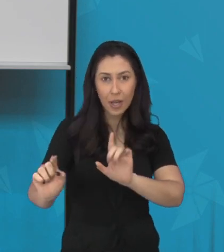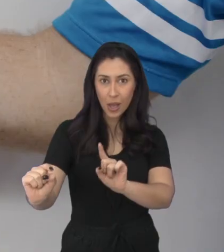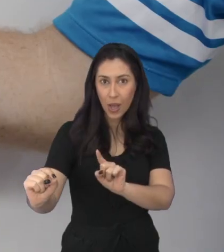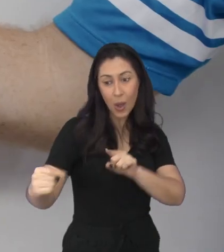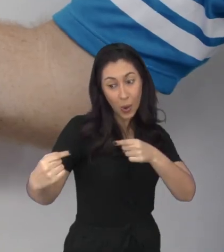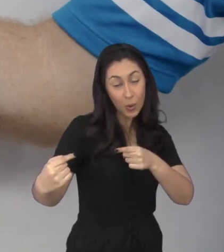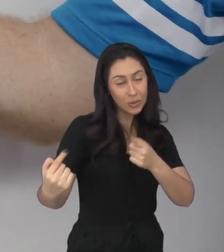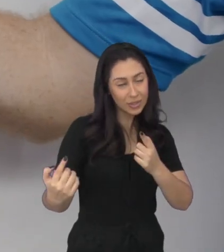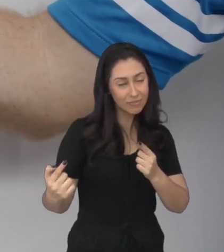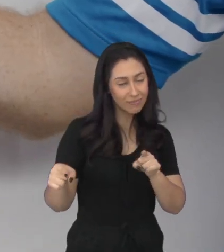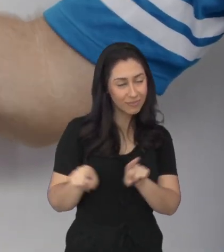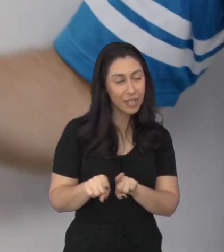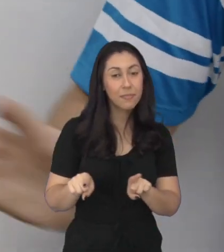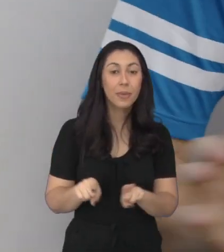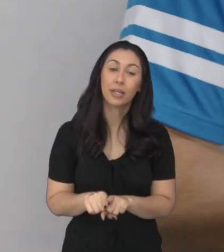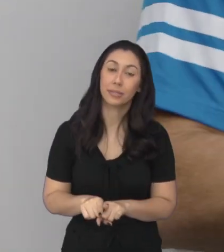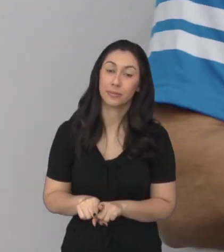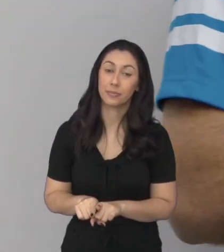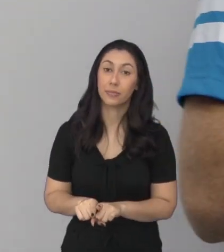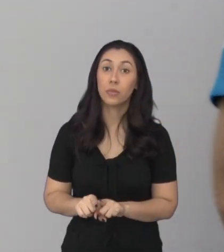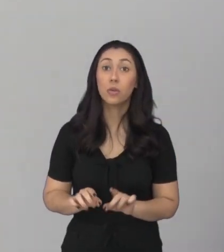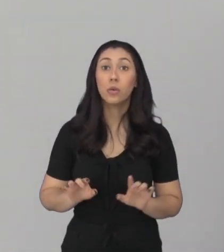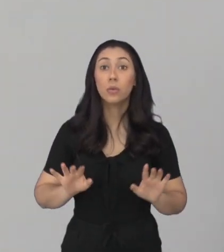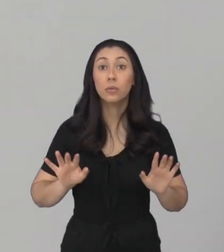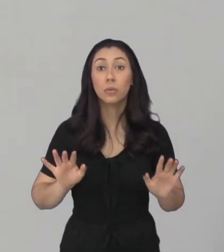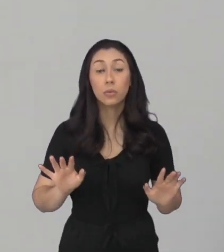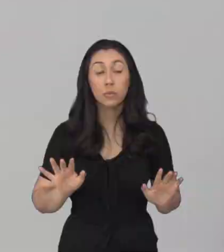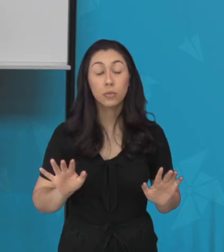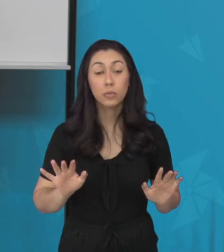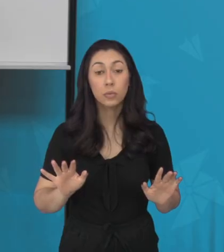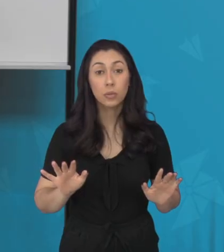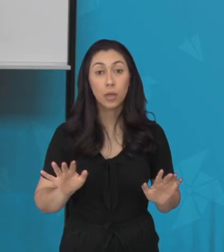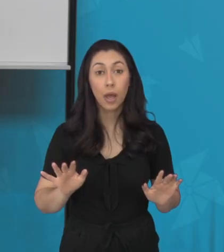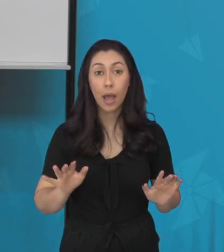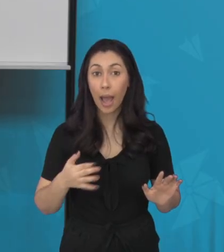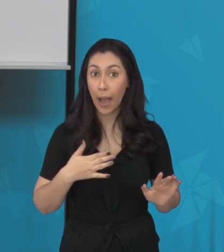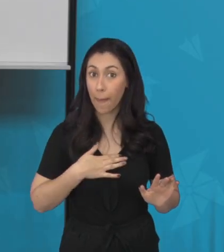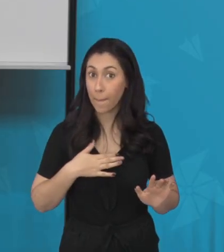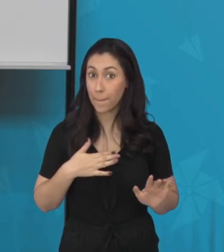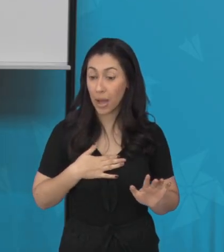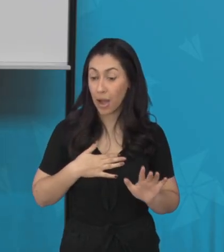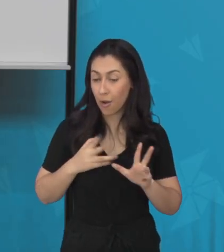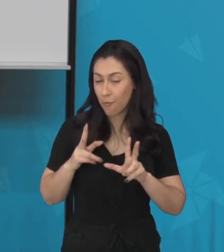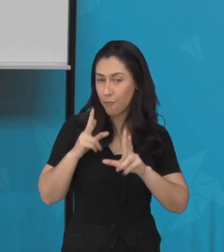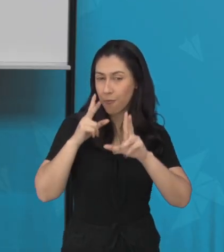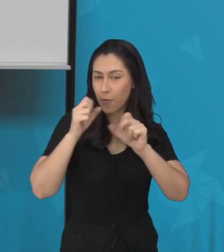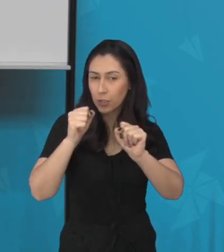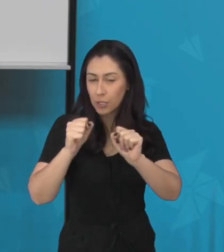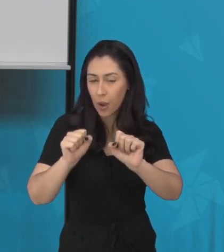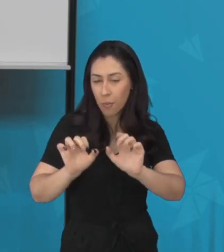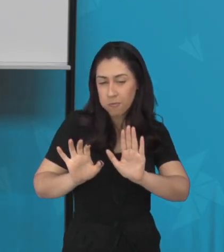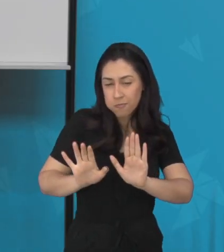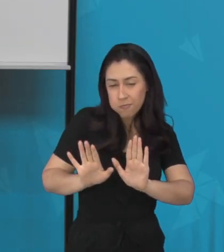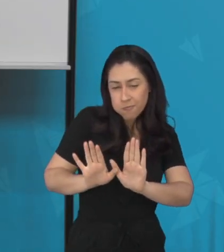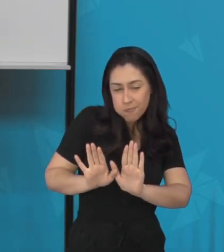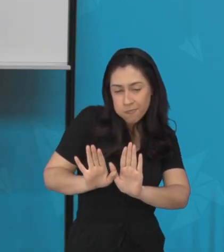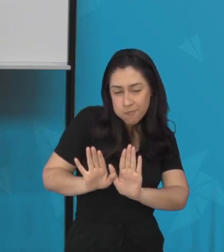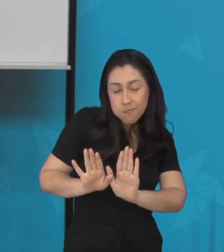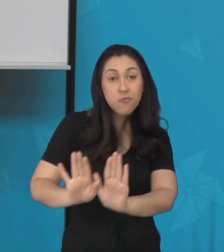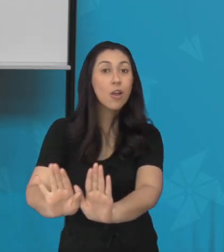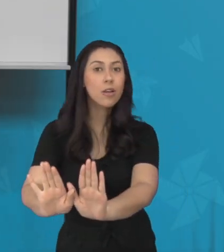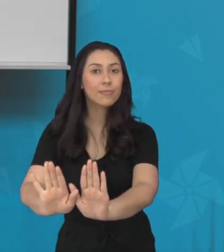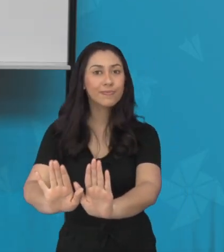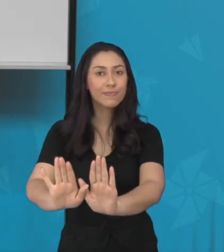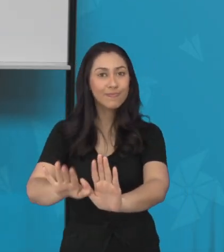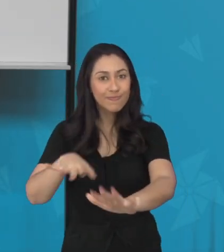de atrito aumenta também. Quando a minha força aplicada rompe o limite de